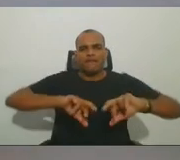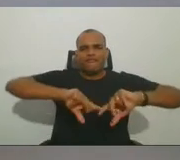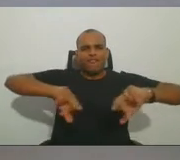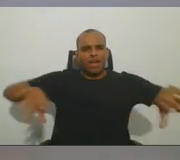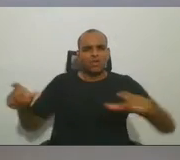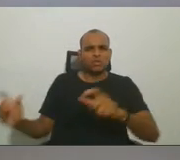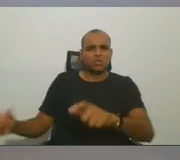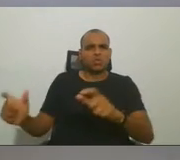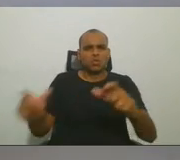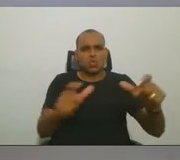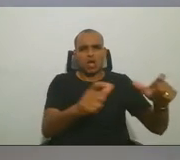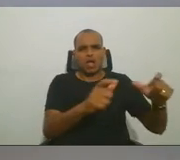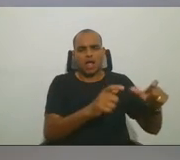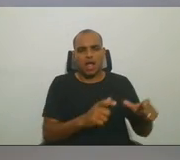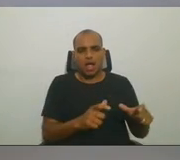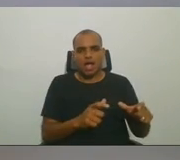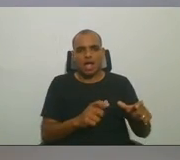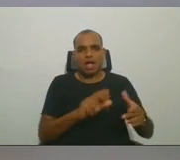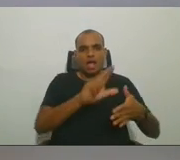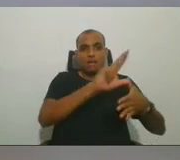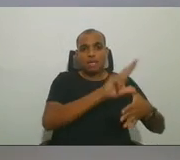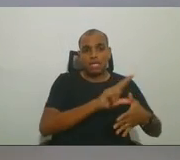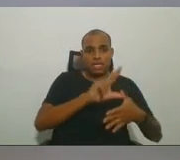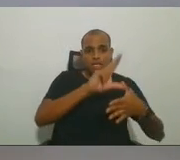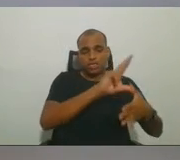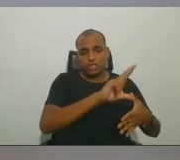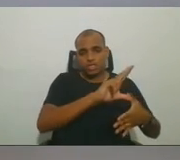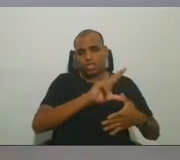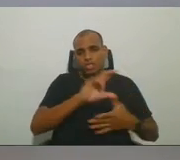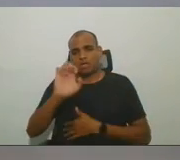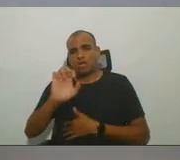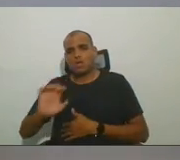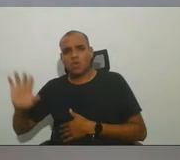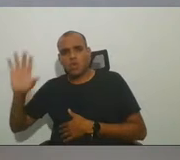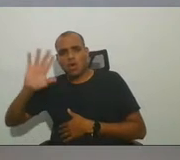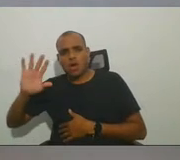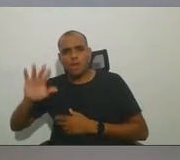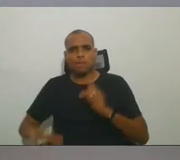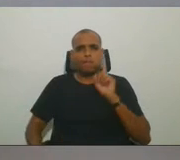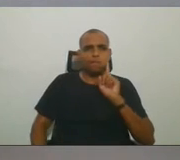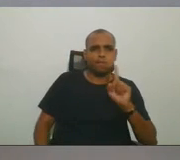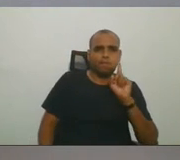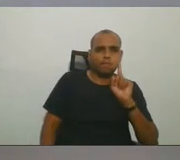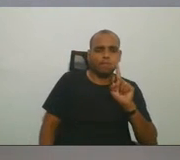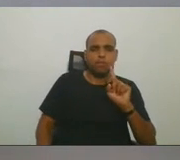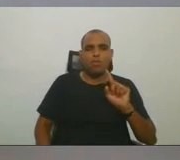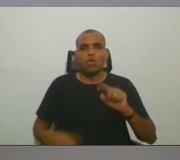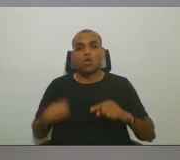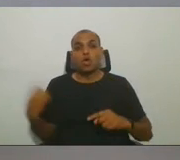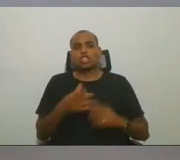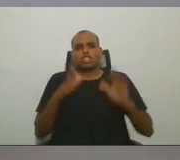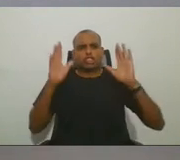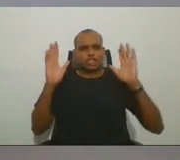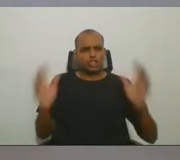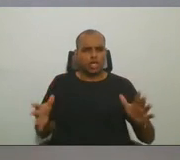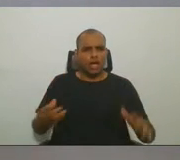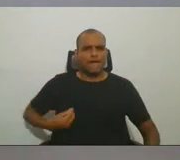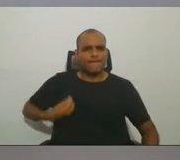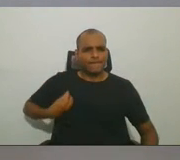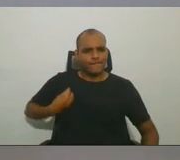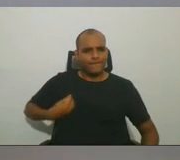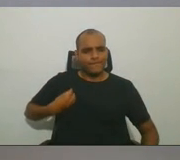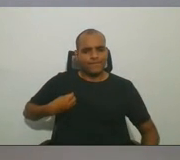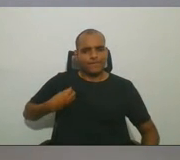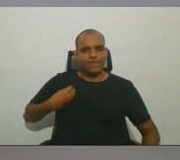seja na América Latina, seja na Europa, nos Estados Unidos, que nós já vivemos numa